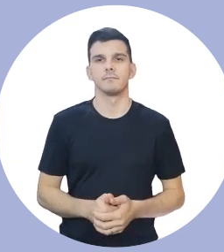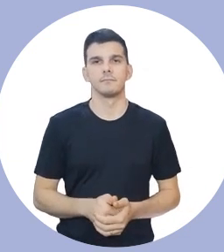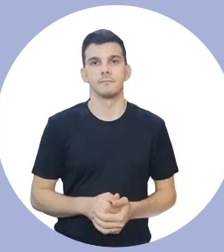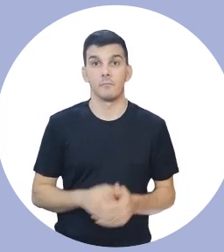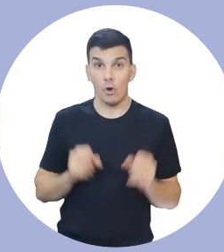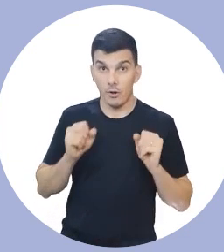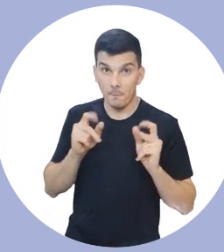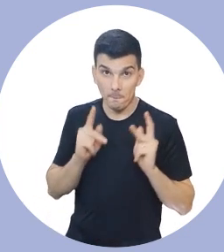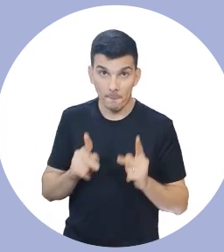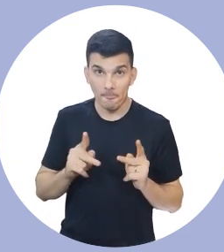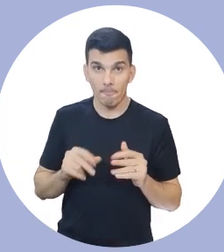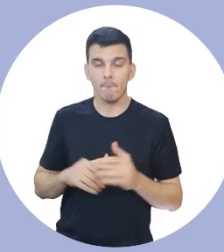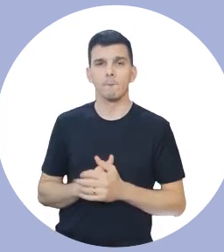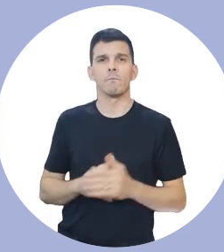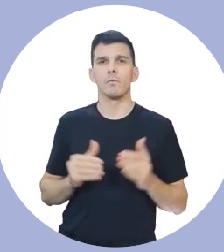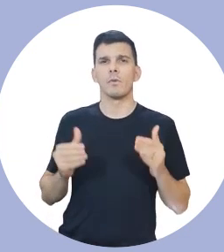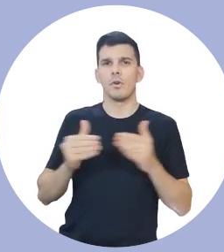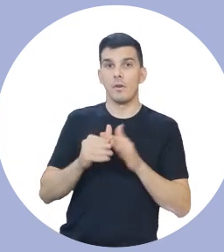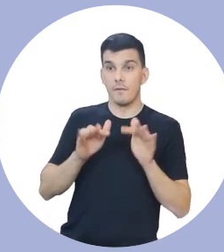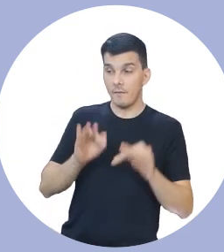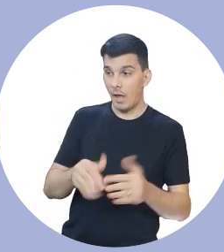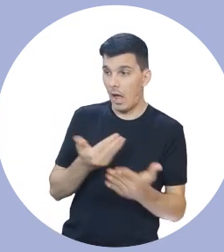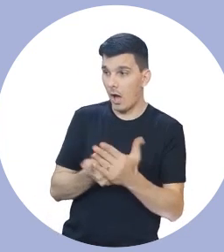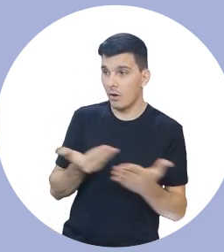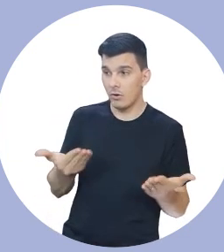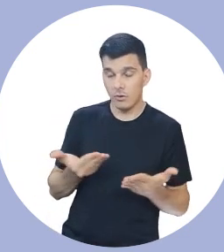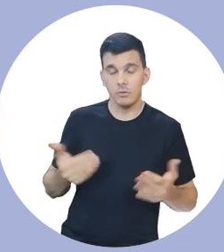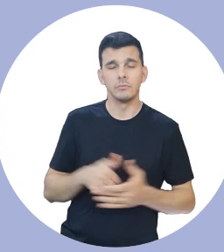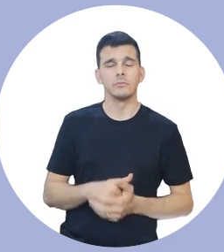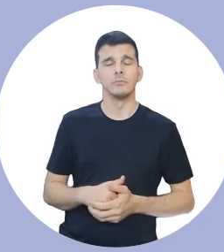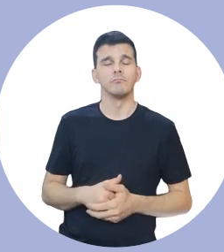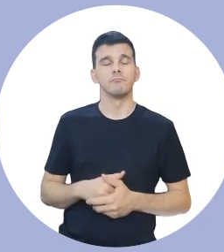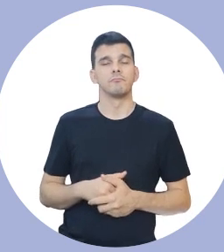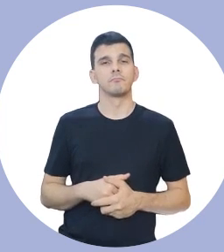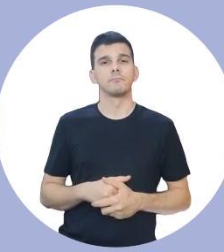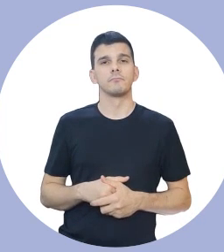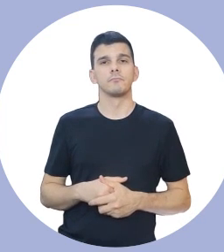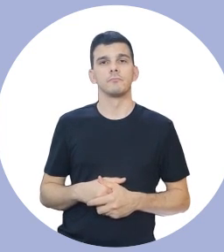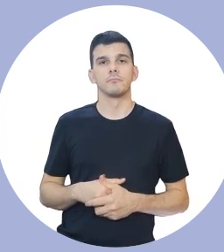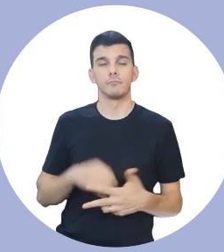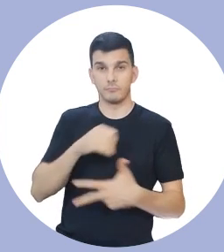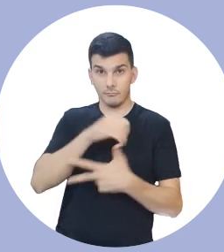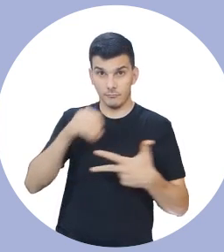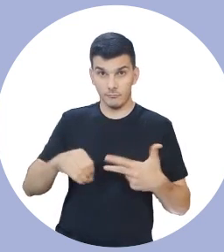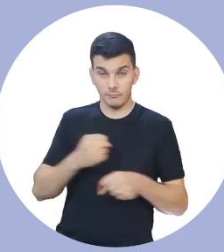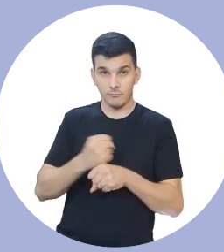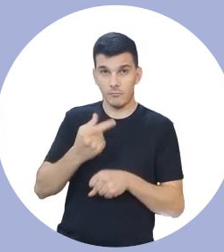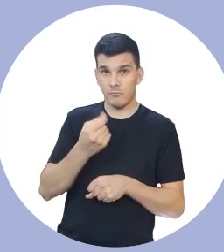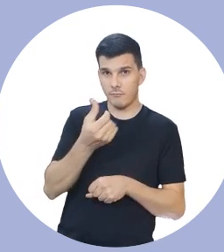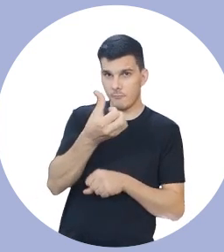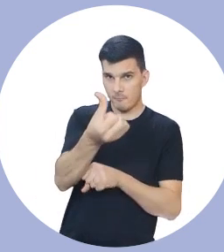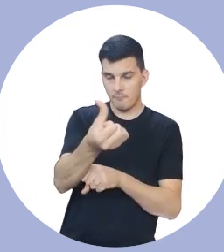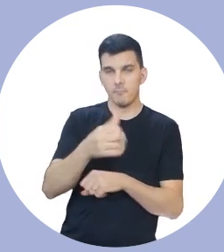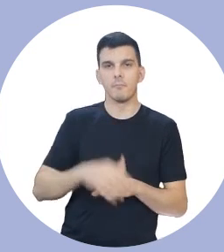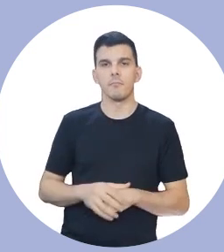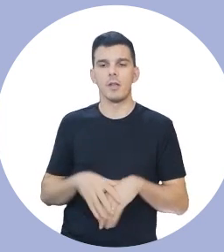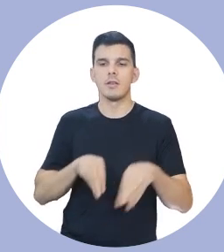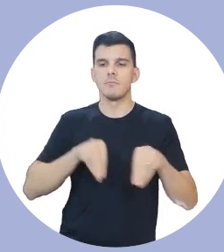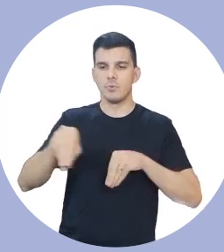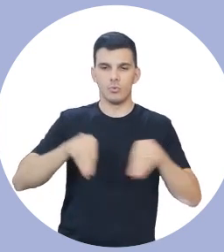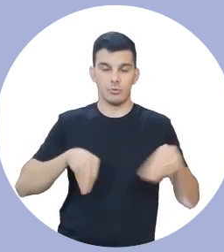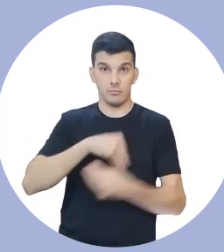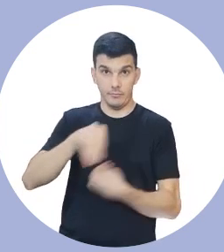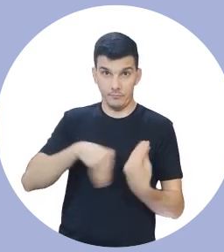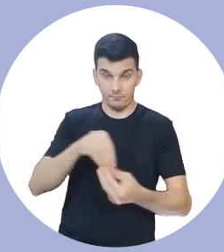alternativa E. Ok? Última questão da nossa aula de hoje. Em um Enem de 2016,